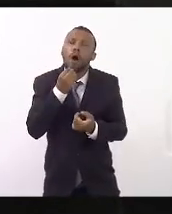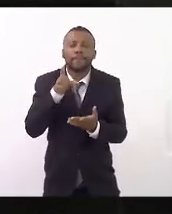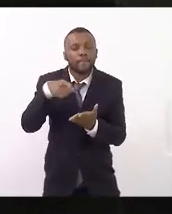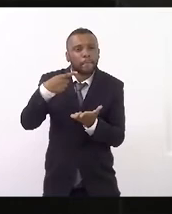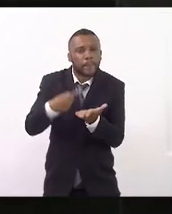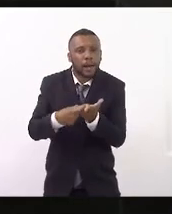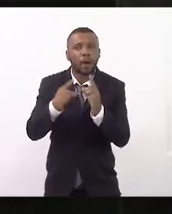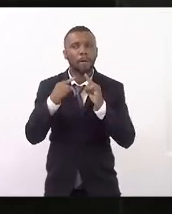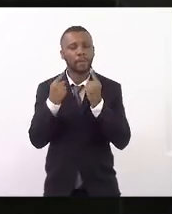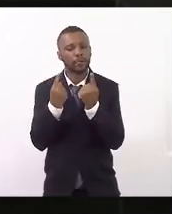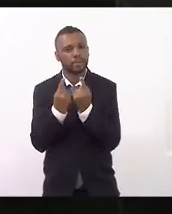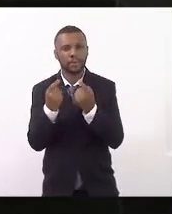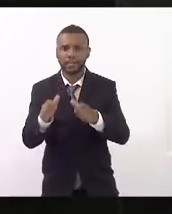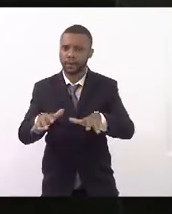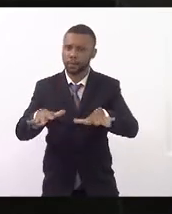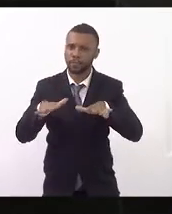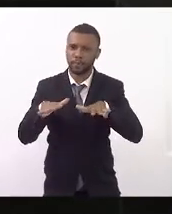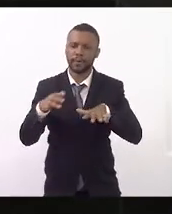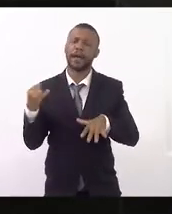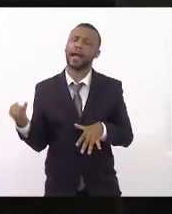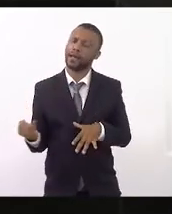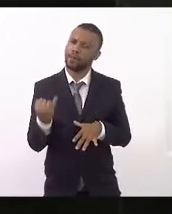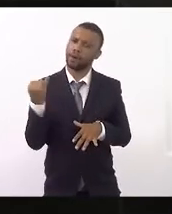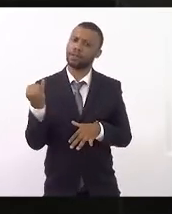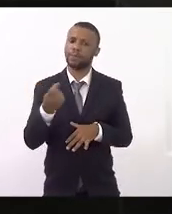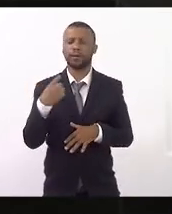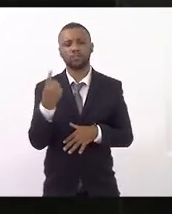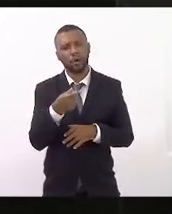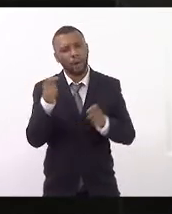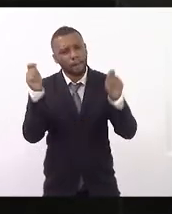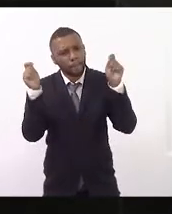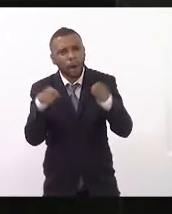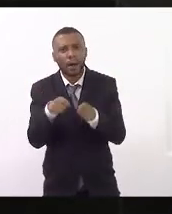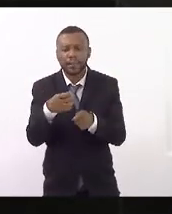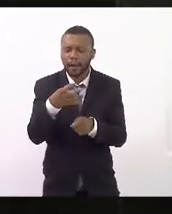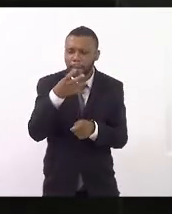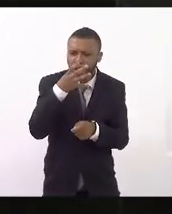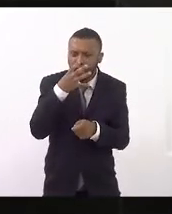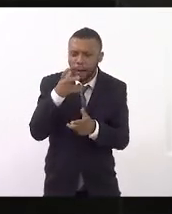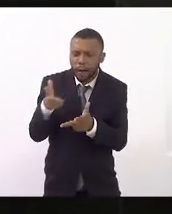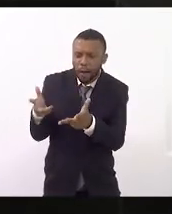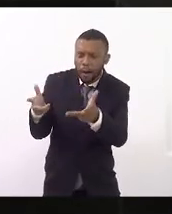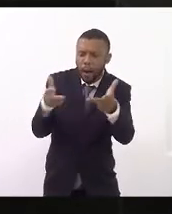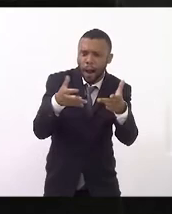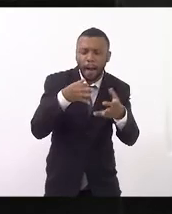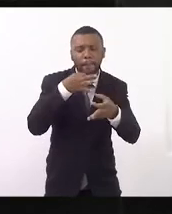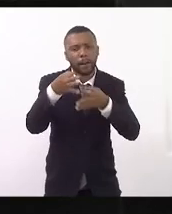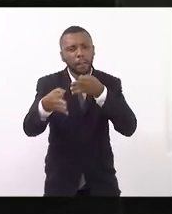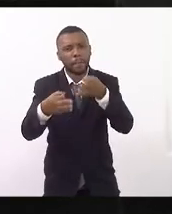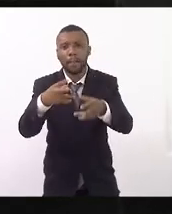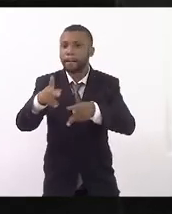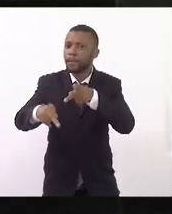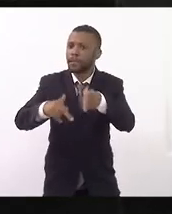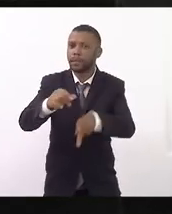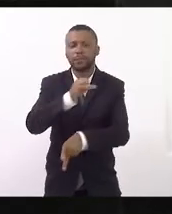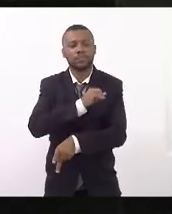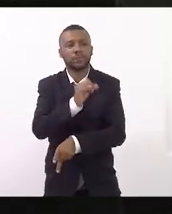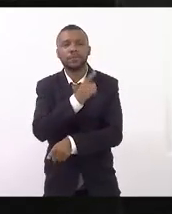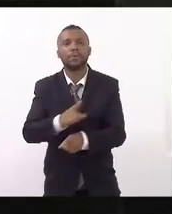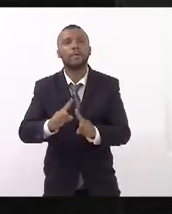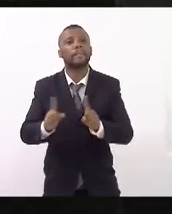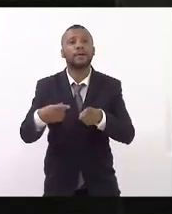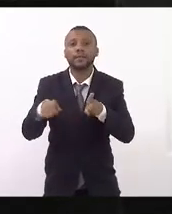pública é fundamental para que a gente possa ouvir a população do Estado do Rio de Janeiro, mas também compreender